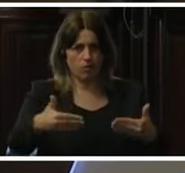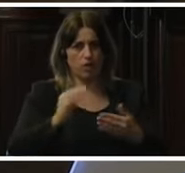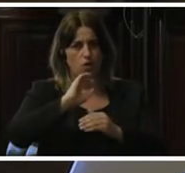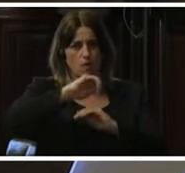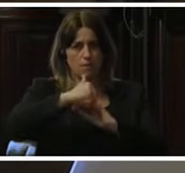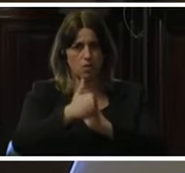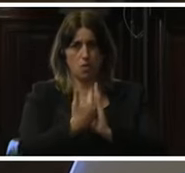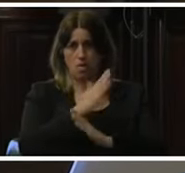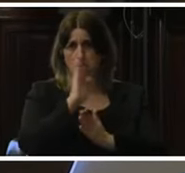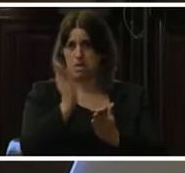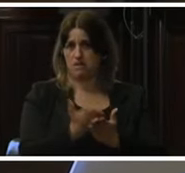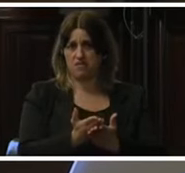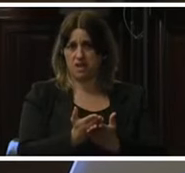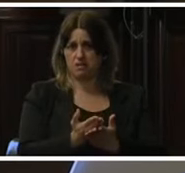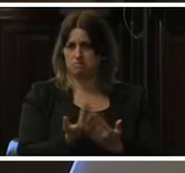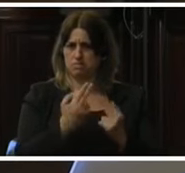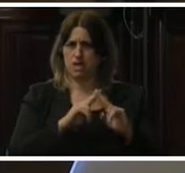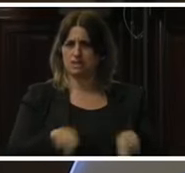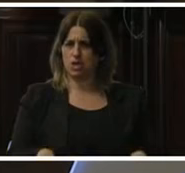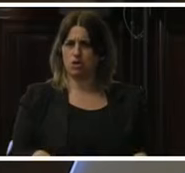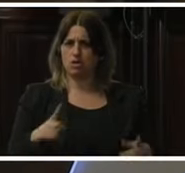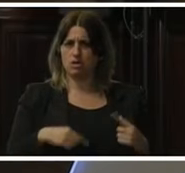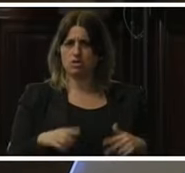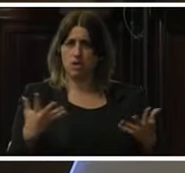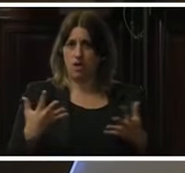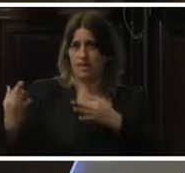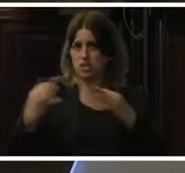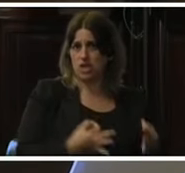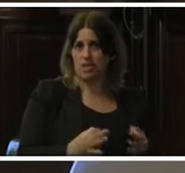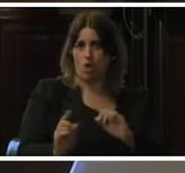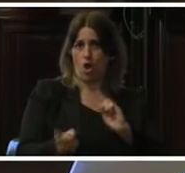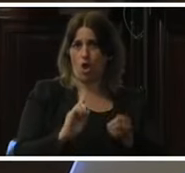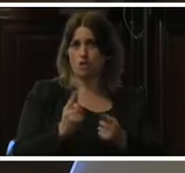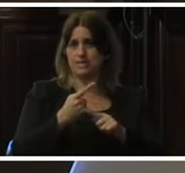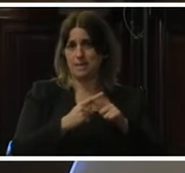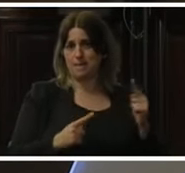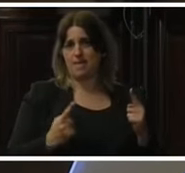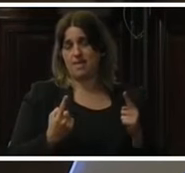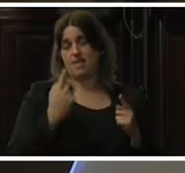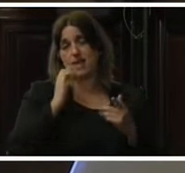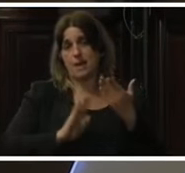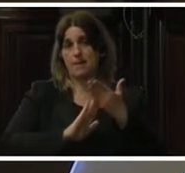cancelado estão chegando hoje às 11 e meia da manhã espero que seja possível participar das outras